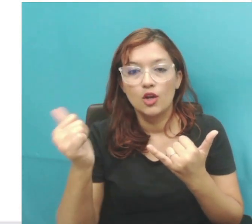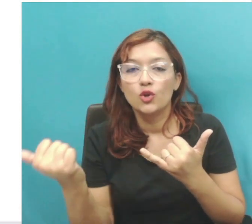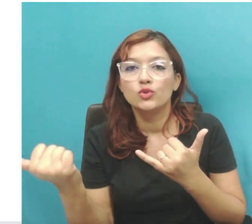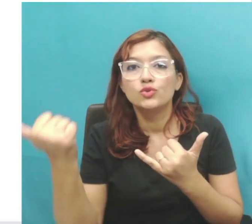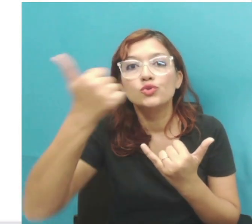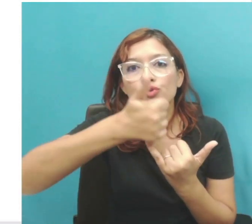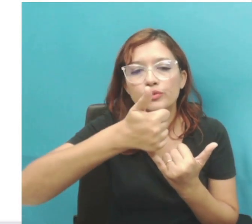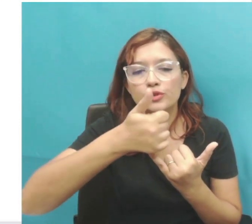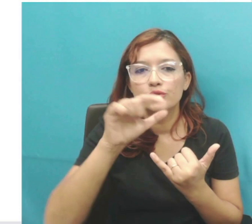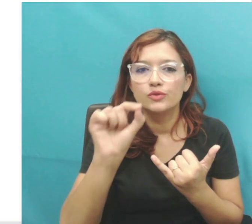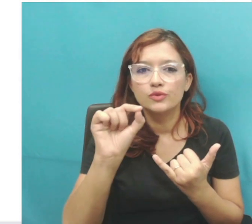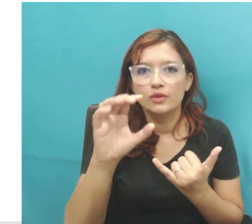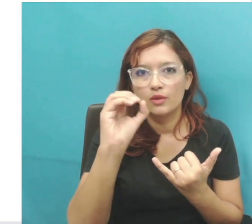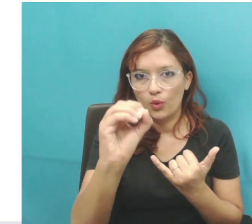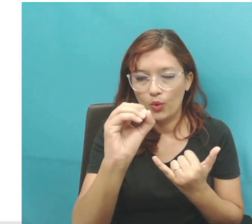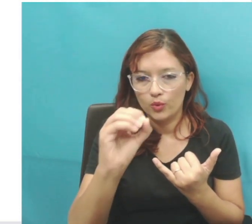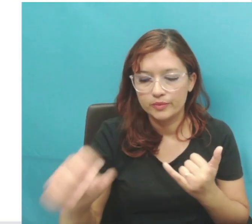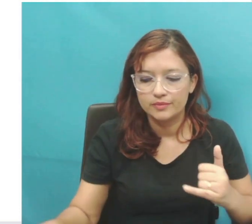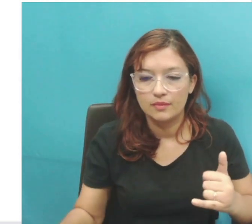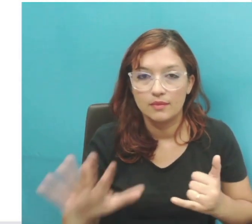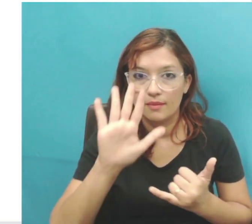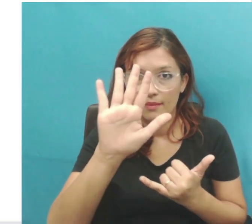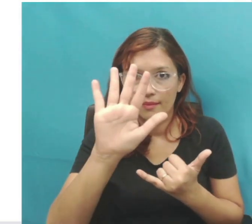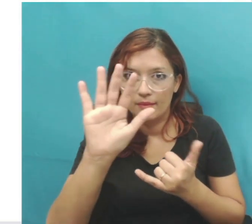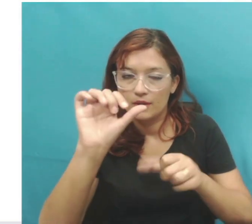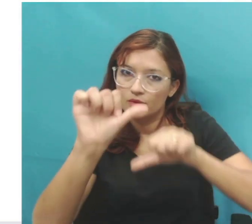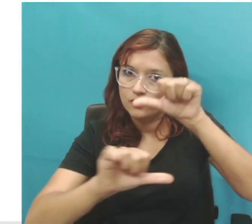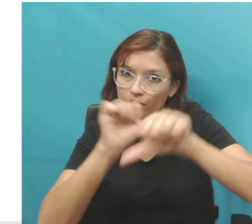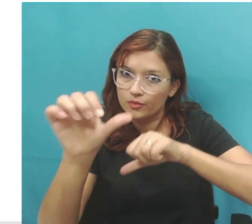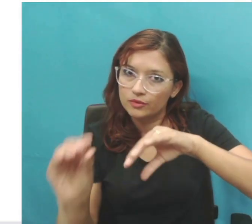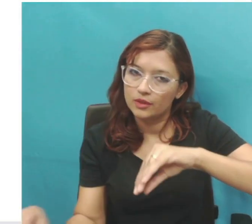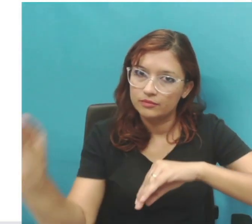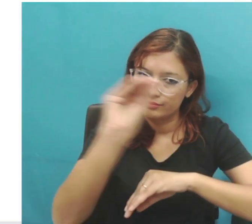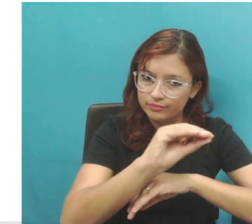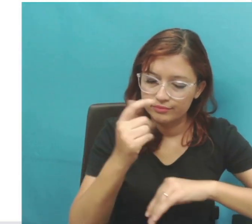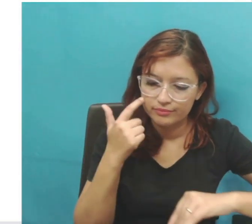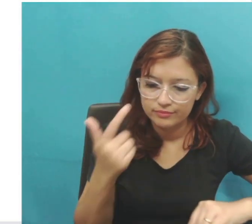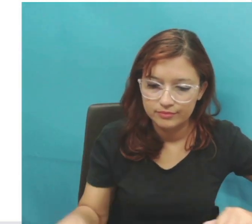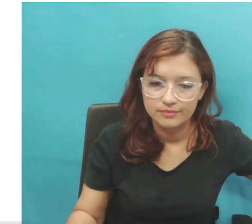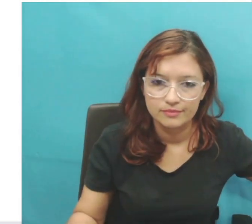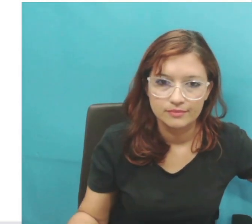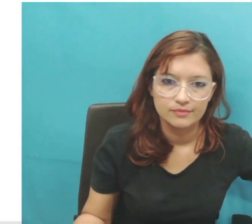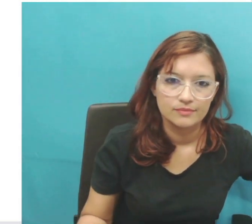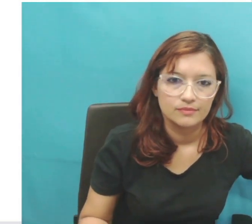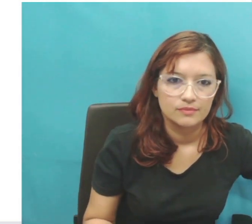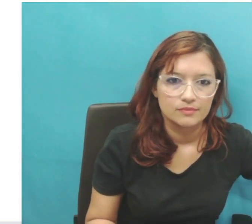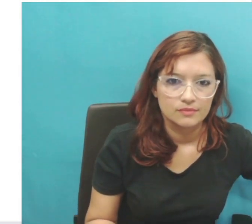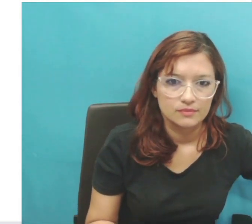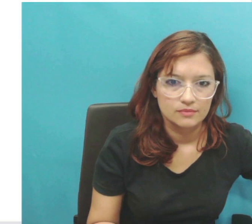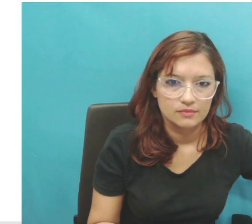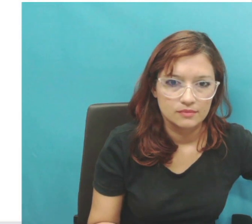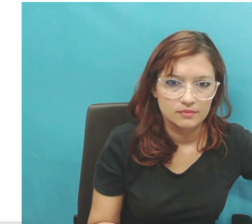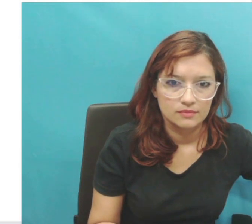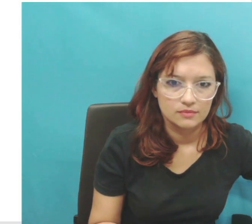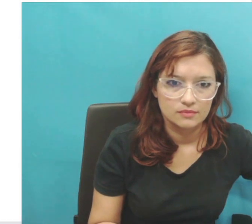Mas veja que na segunda frase, eu não encontrei ele na escola hoje. O ele é o objeto,